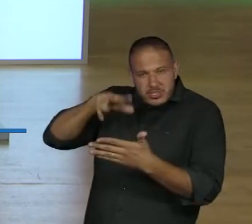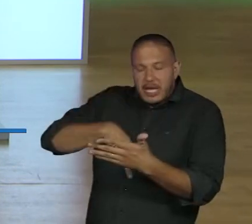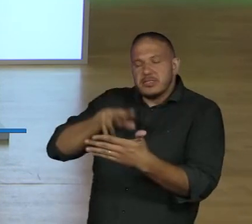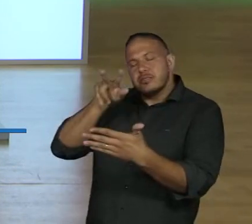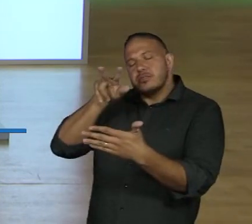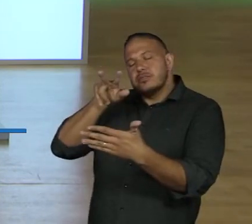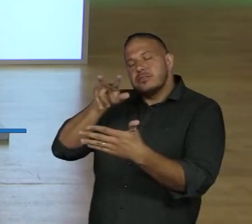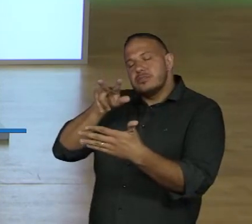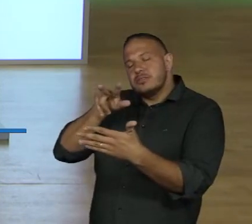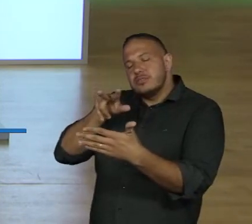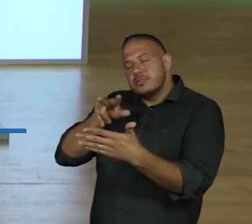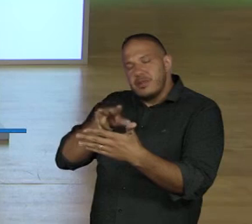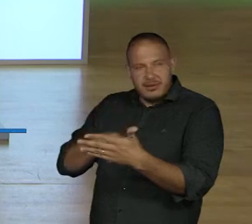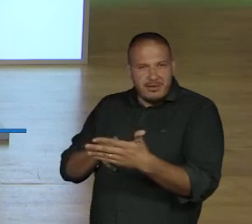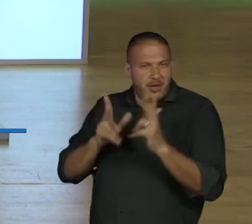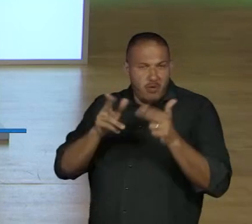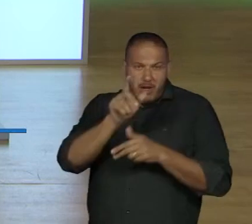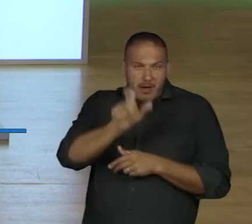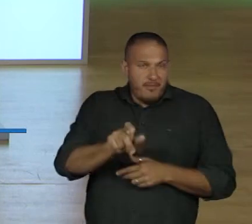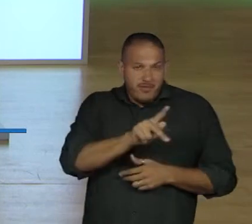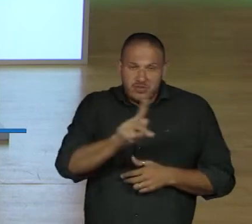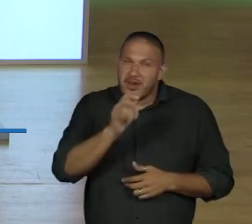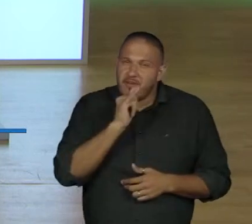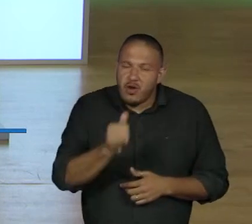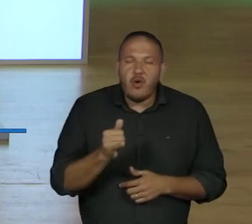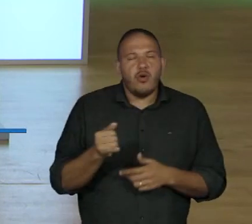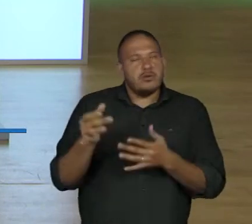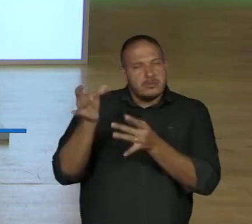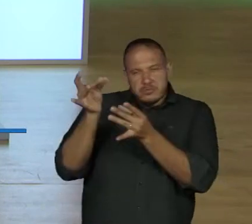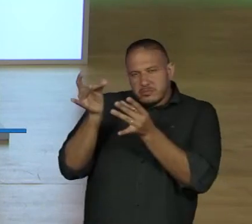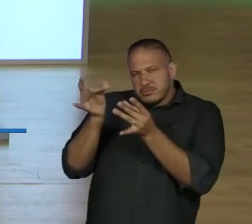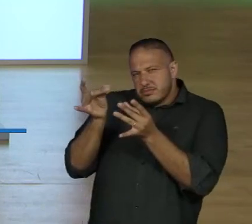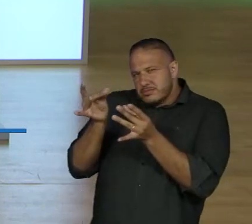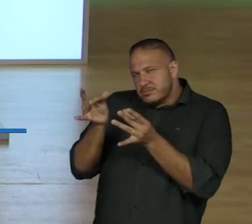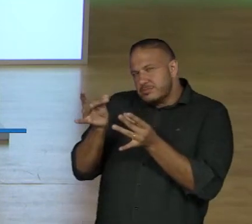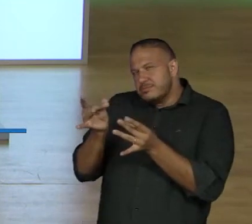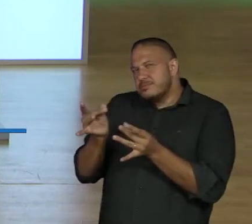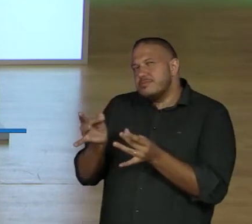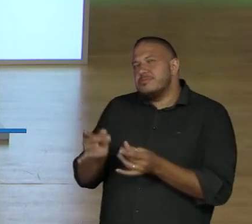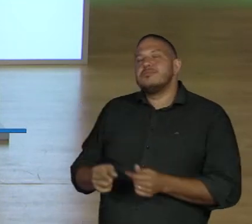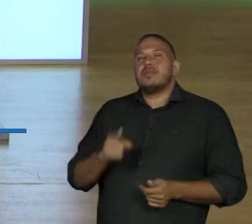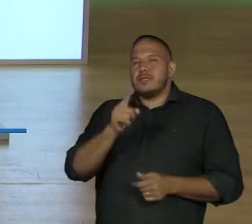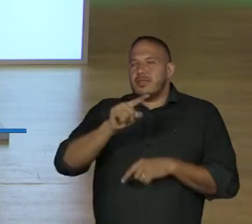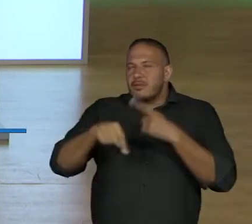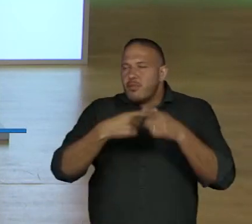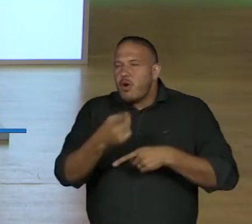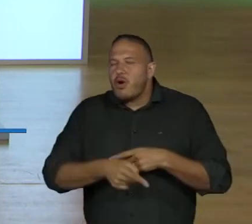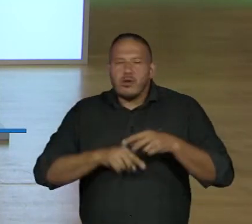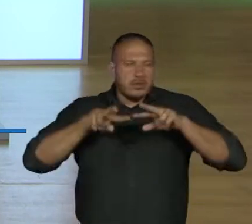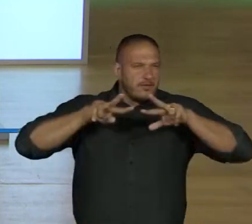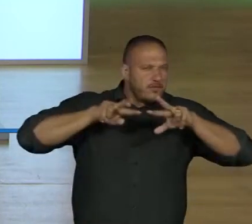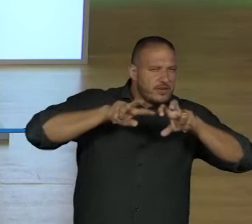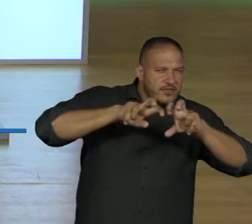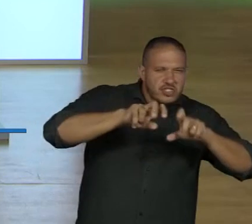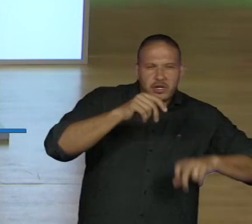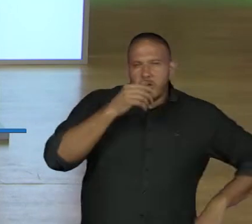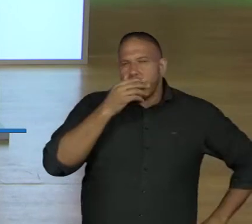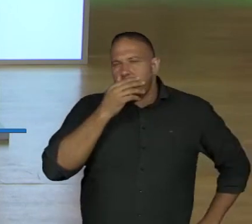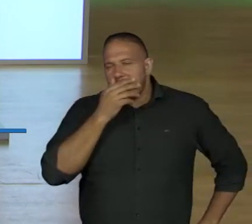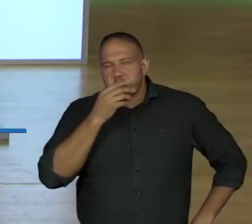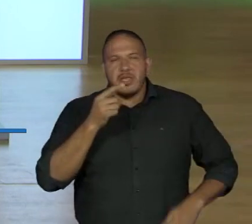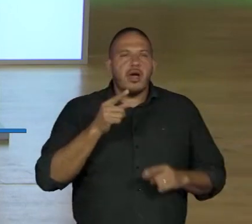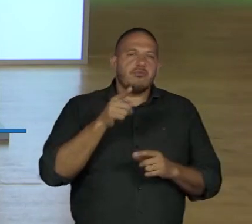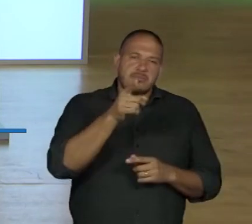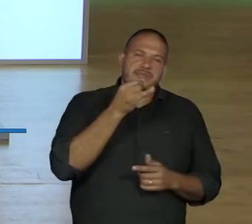porque a reportagem, igual a professora falou, traz esses outros detalhes que eles foram investigar mais a fundo, complementar. No